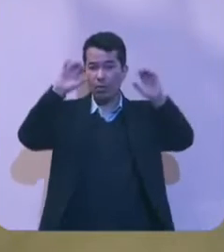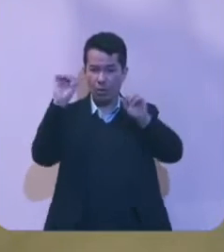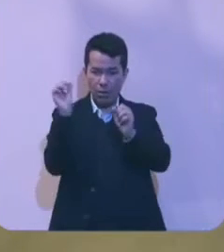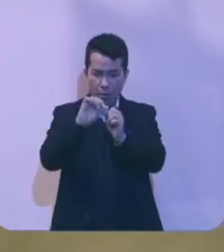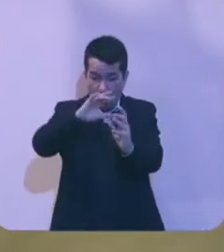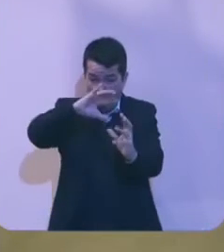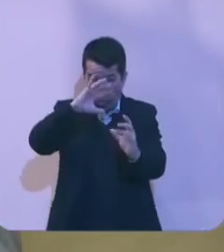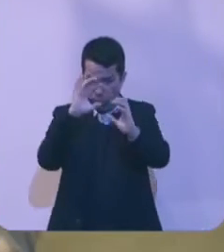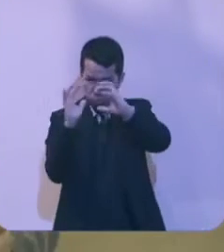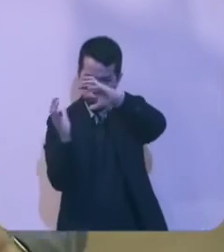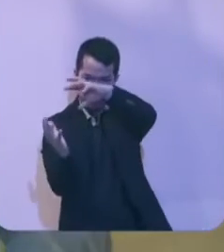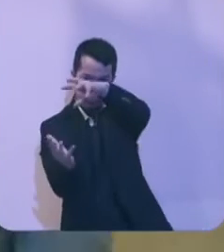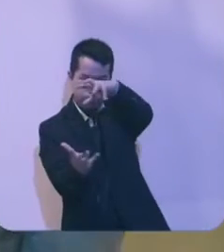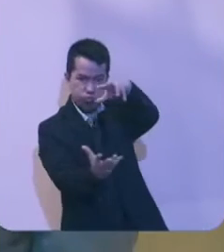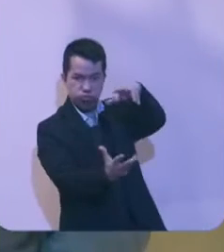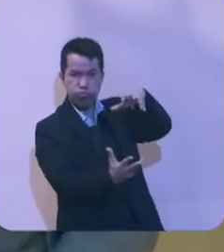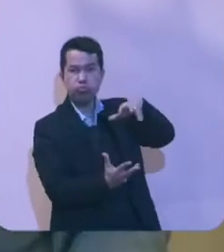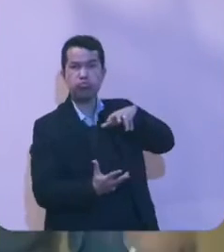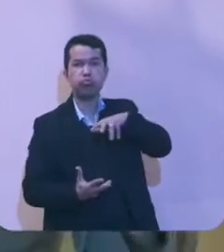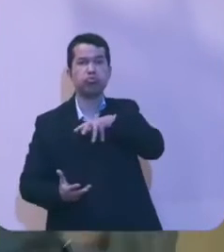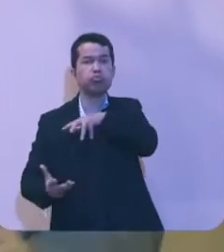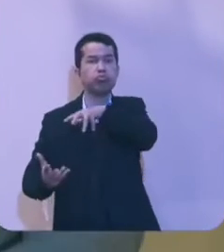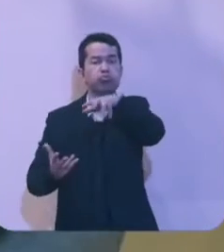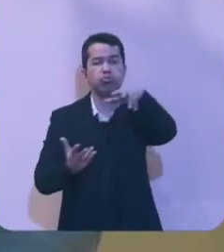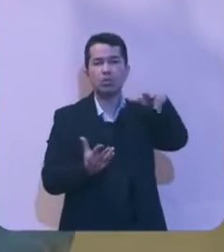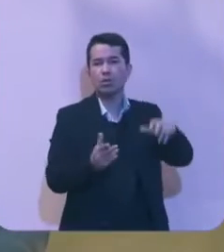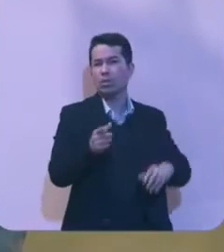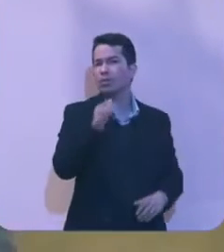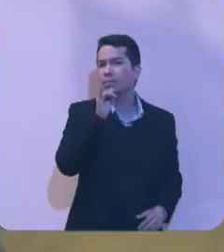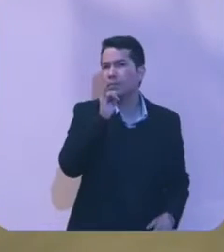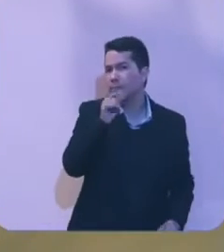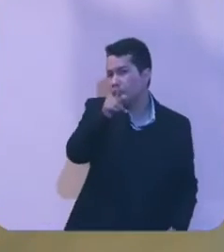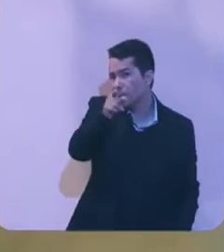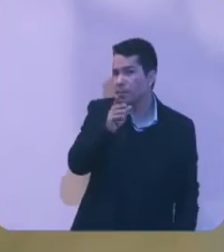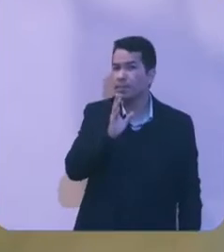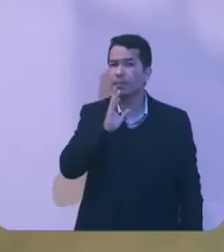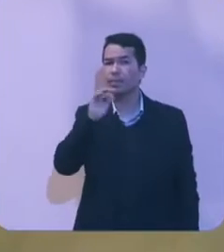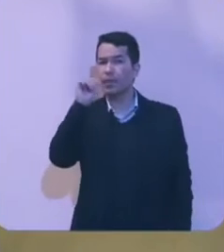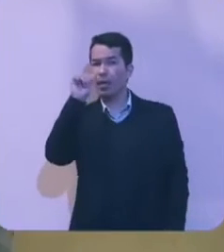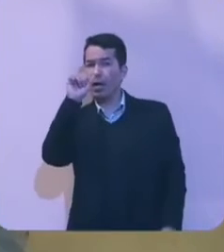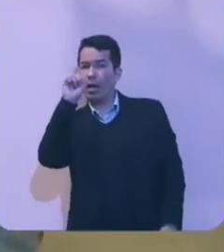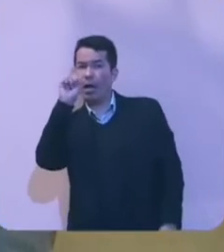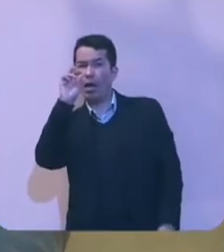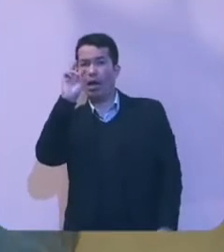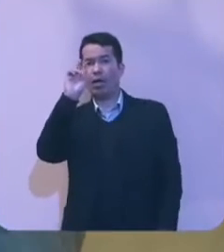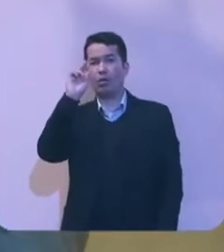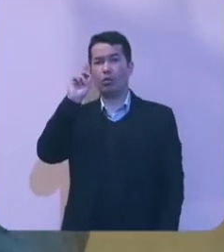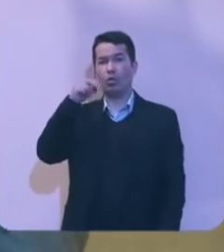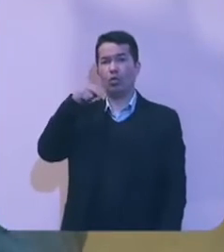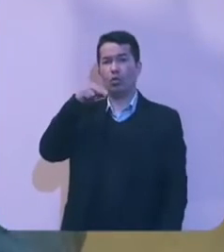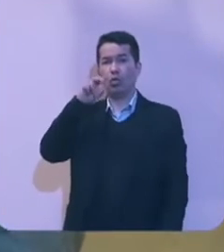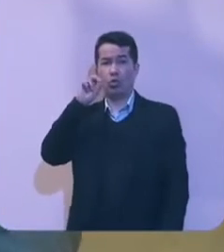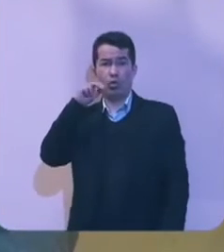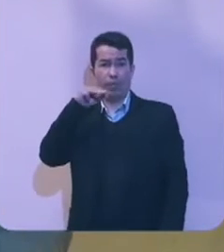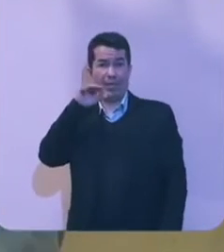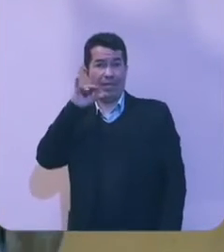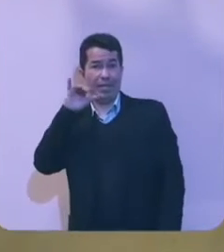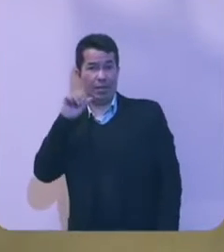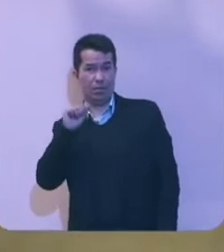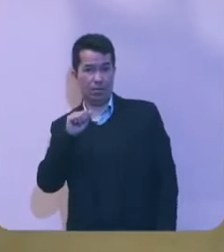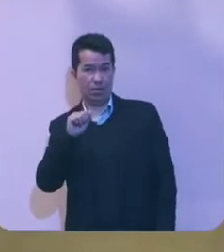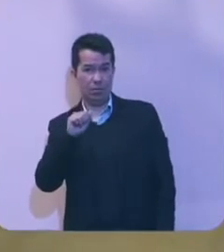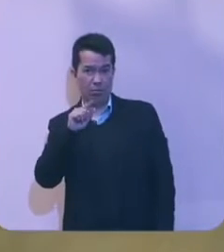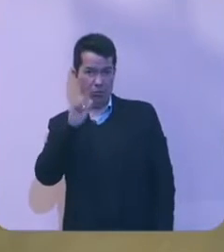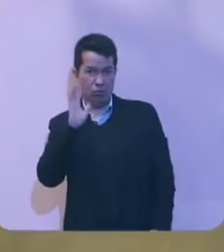chavão, não é? Mas quando a gente vai olhar a astronomia, por exemplo, os astrônomos dizem que existem no